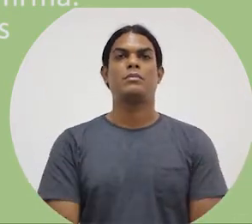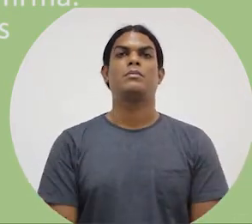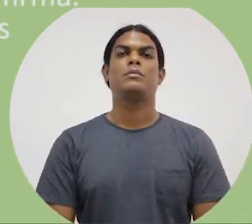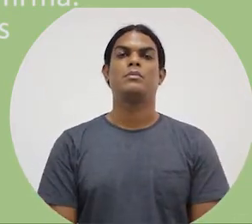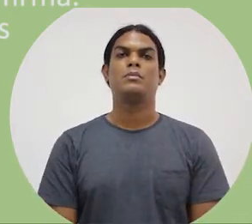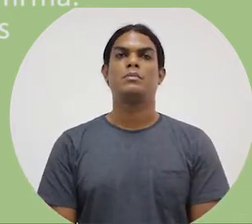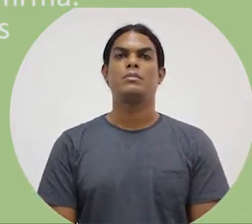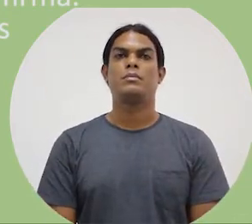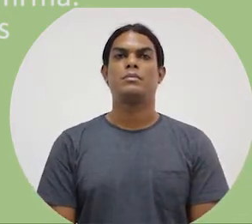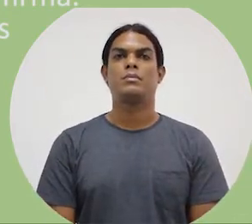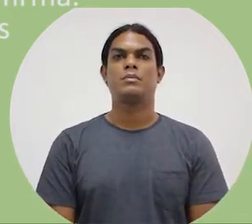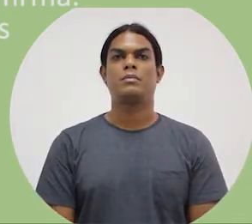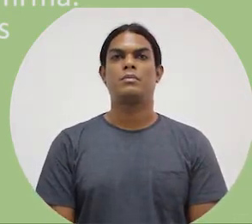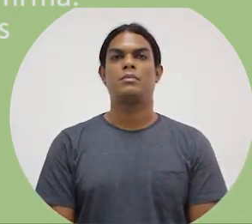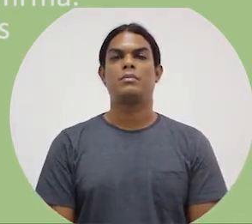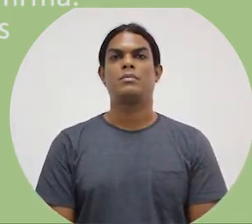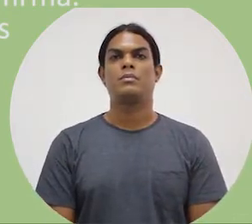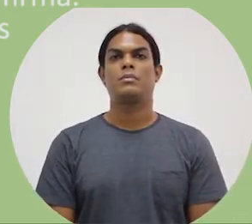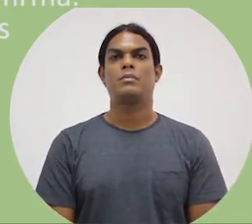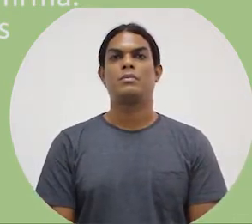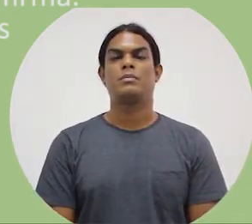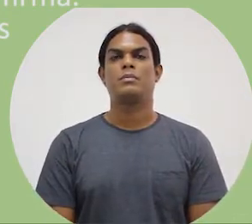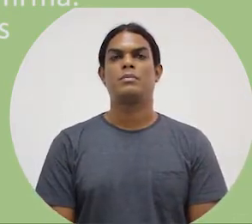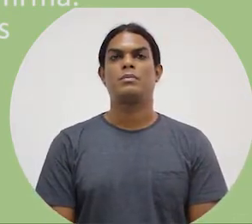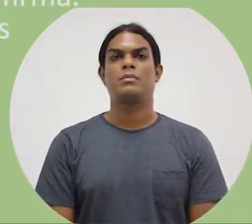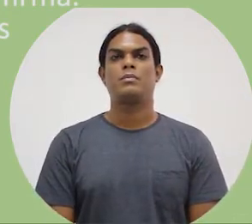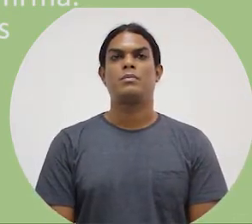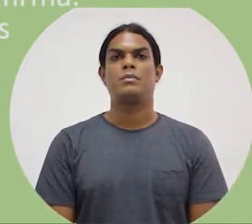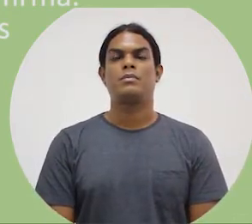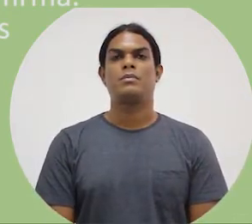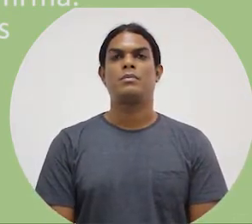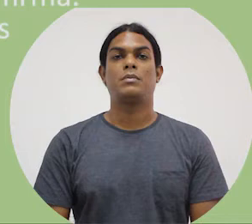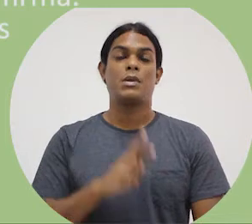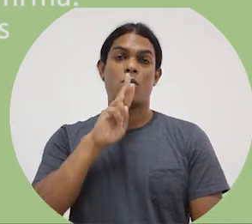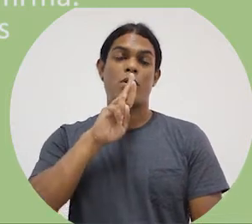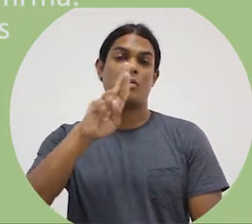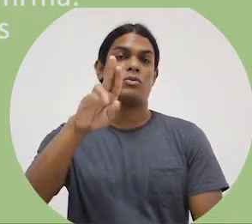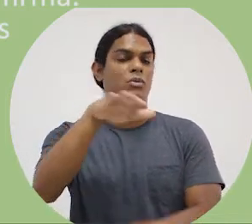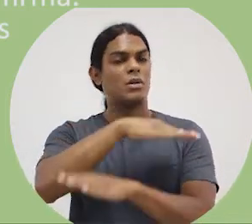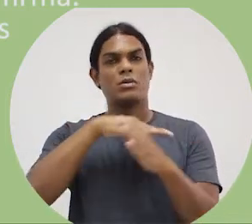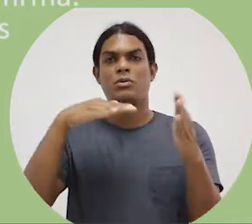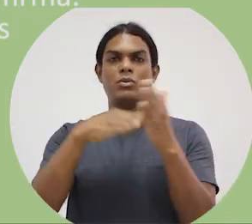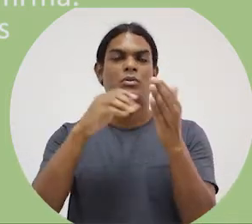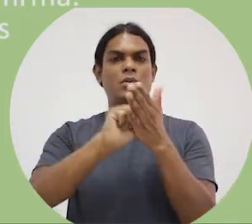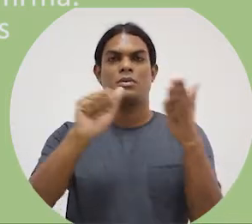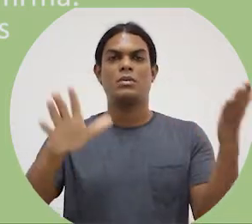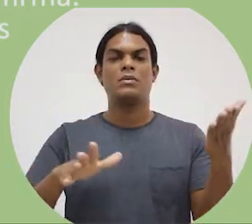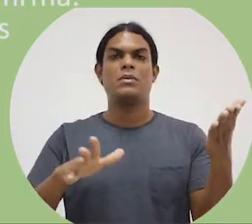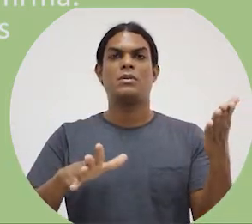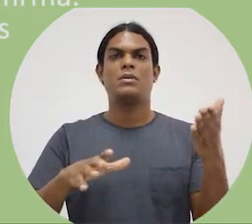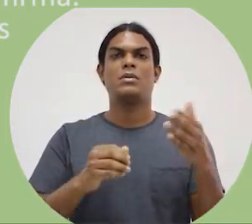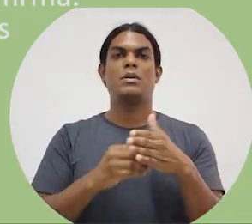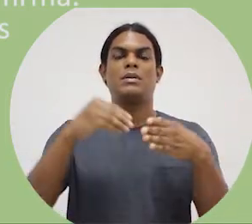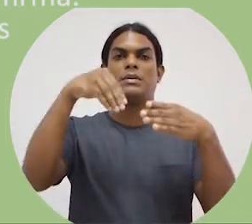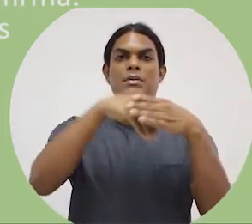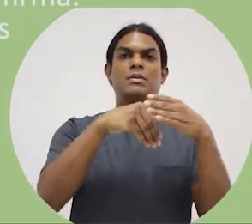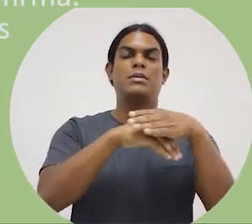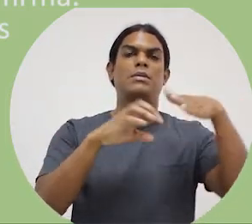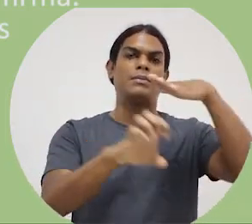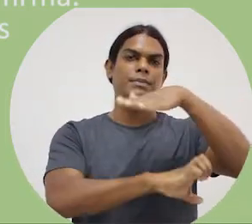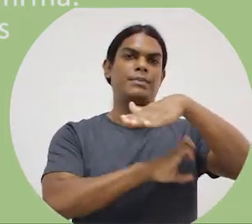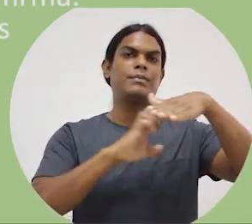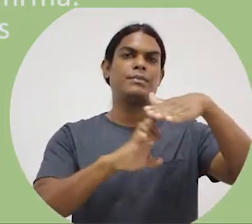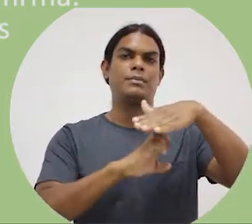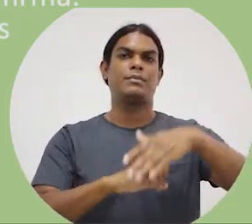Ballow como o resultado líquido de todos os esforços logísticos da firma. E é o desempenho oferecido